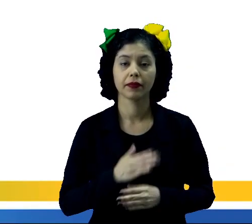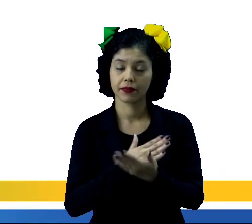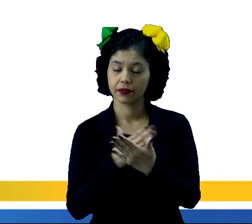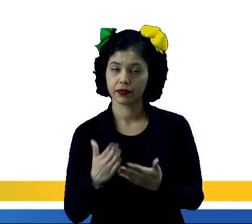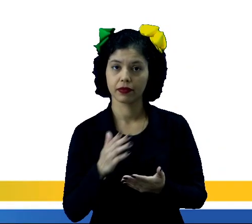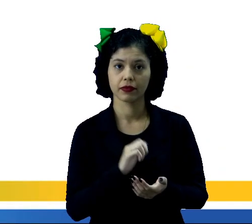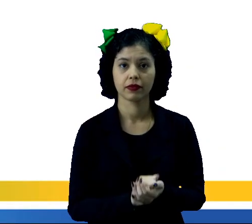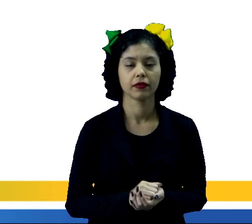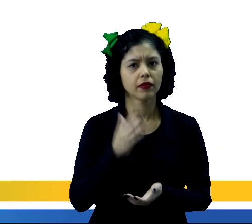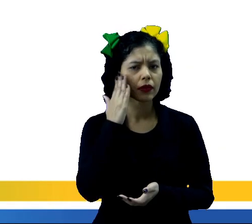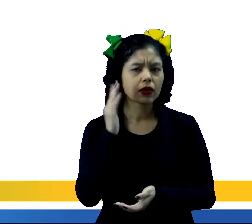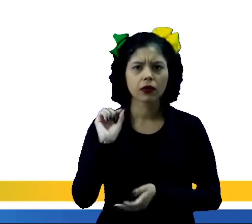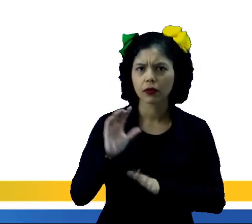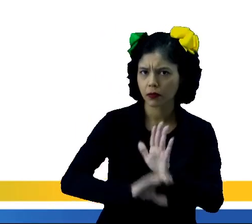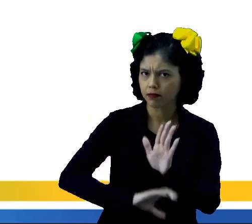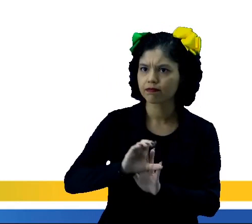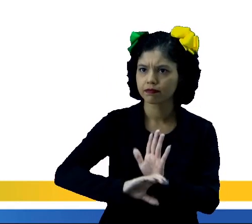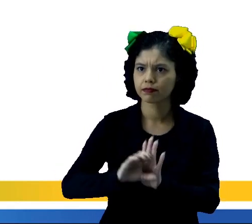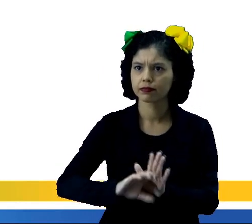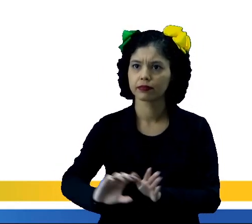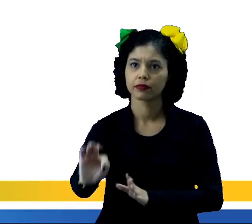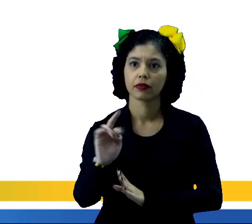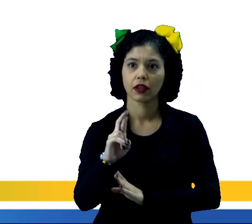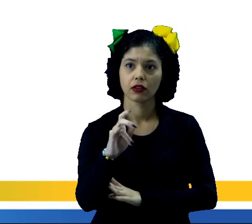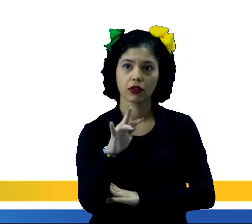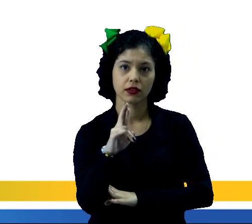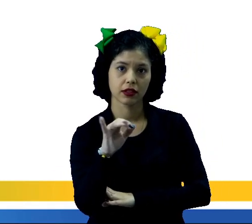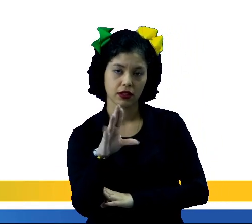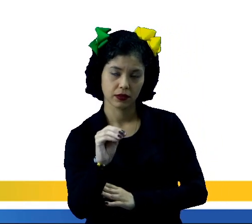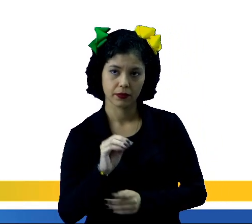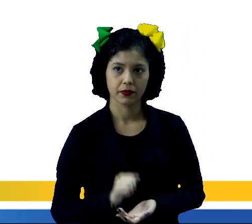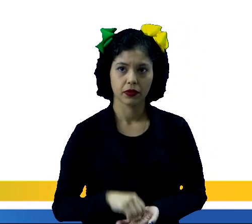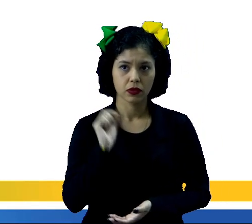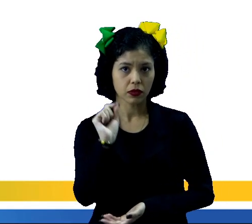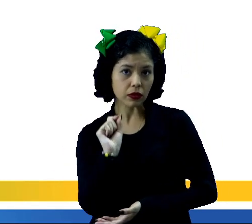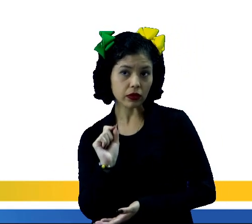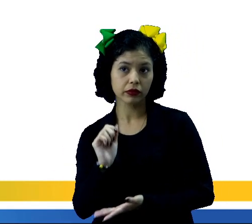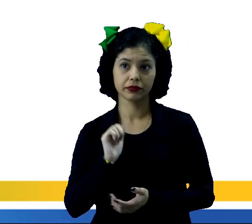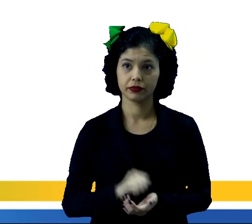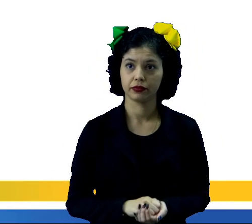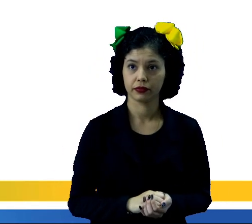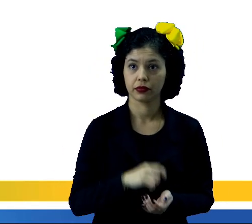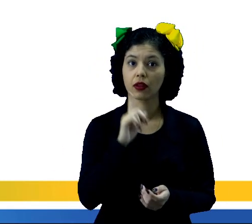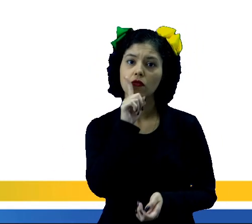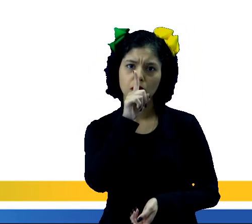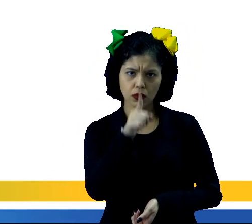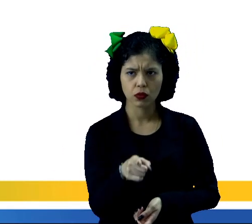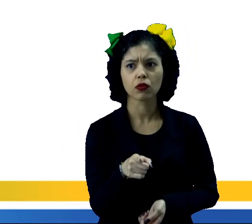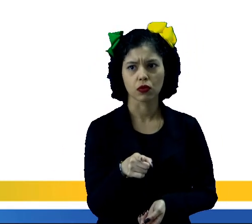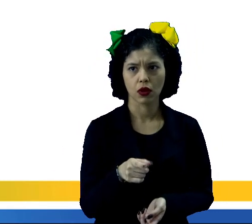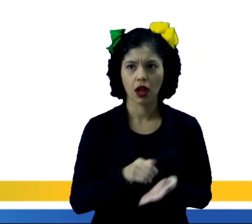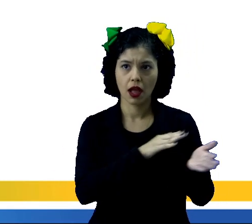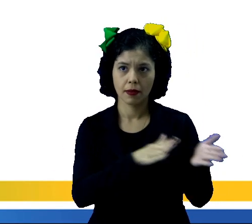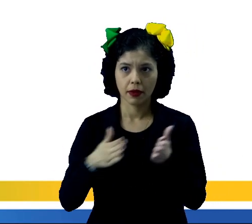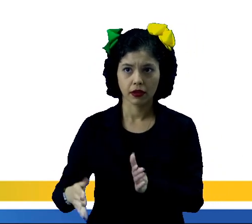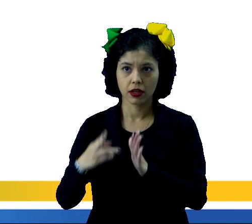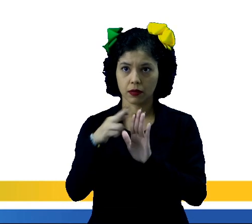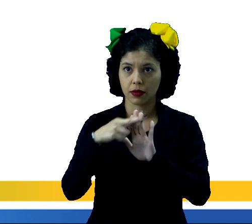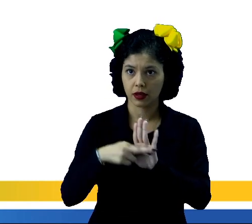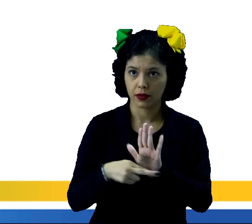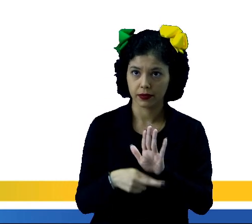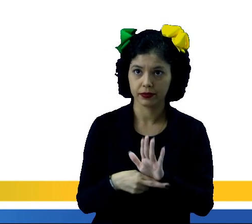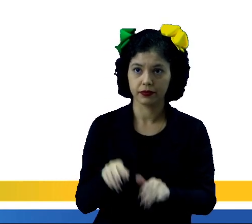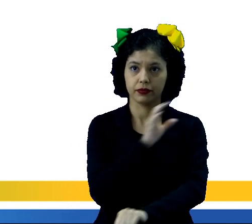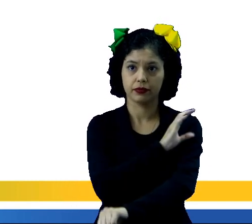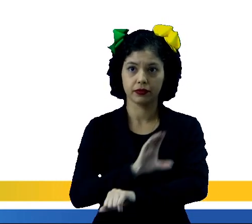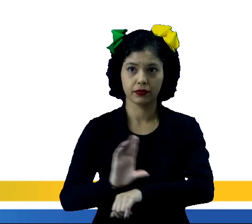Para começar, nós vamos entender esse conceito, de etnocentrismo. O etnocentrismo consiste em julgar a partir de padrões